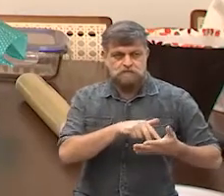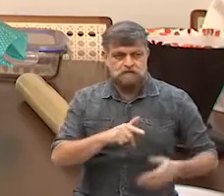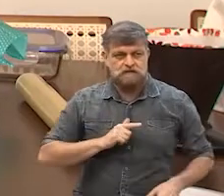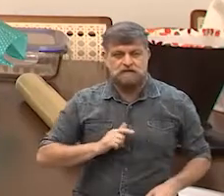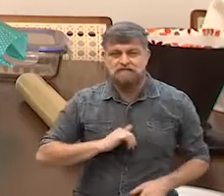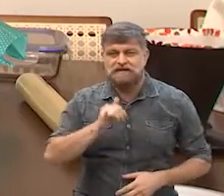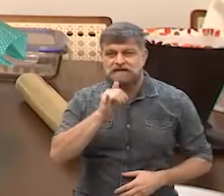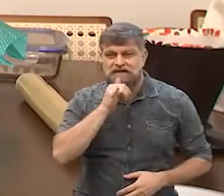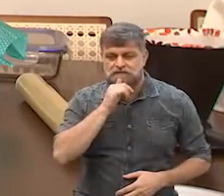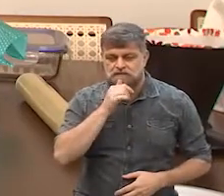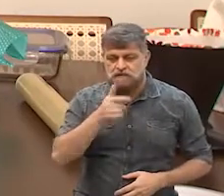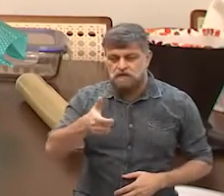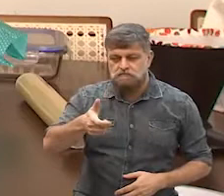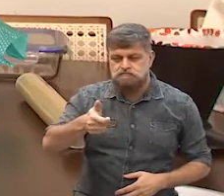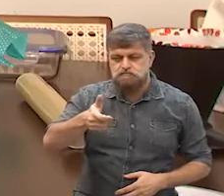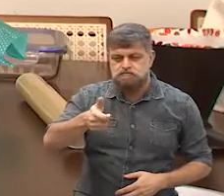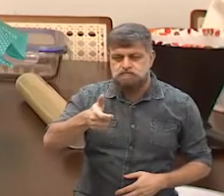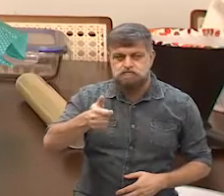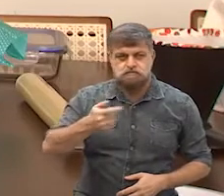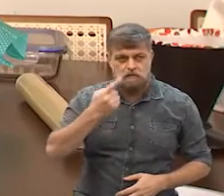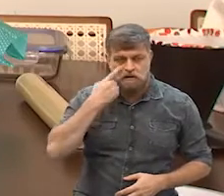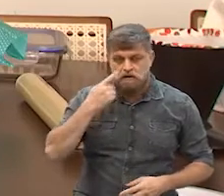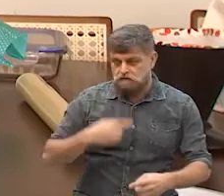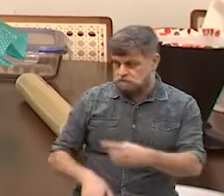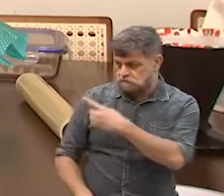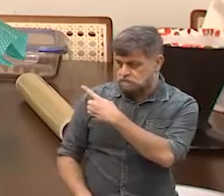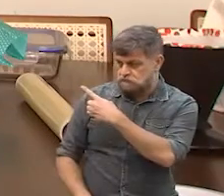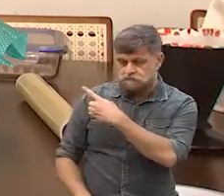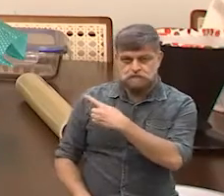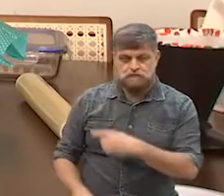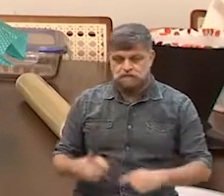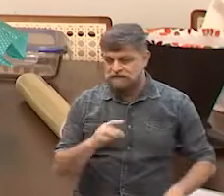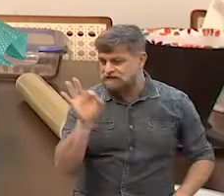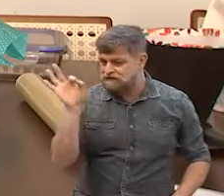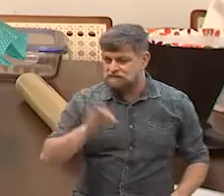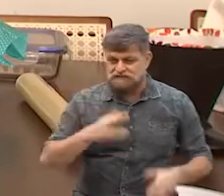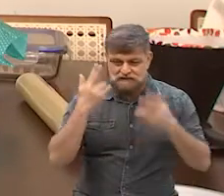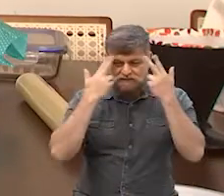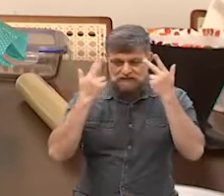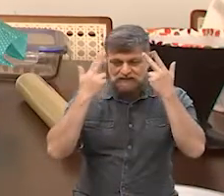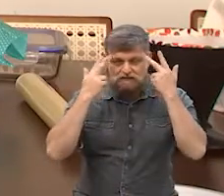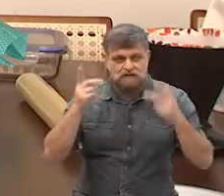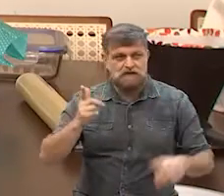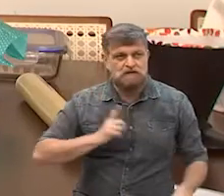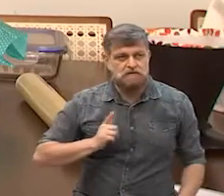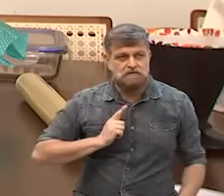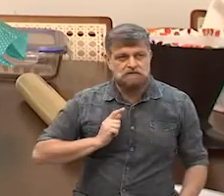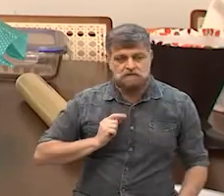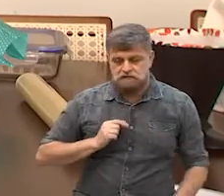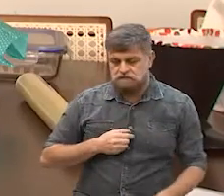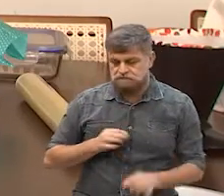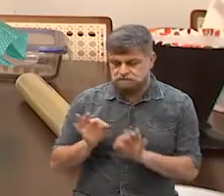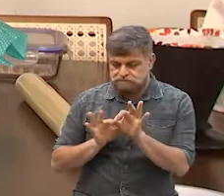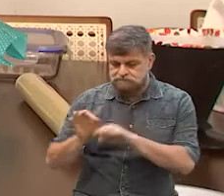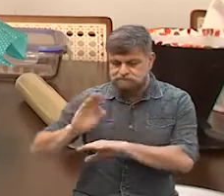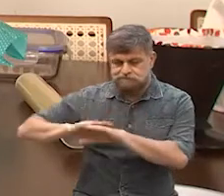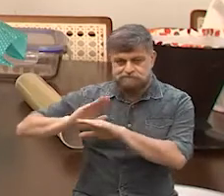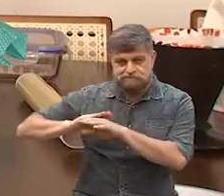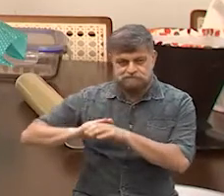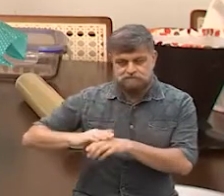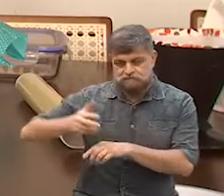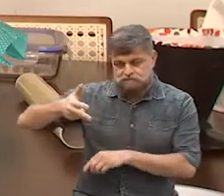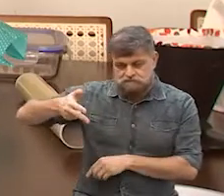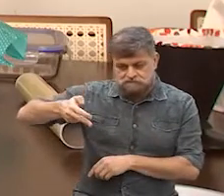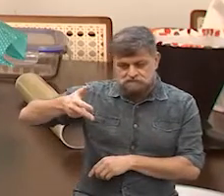por exemplo, um borrifador, que isso aqui eu estou usando, esse produto é 100% natural e você põe uma cápsula aqui dentro. E aí, o